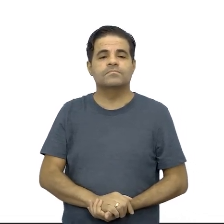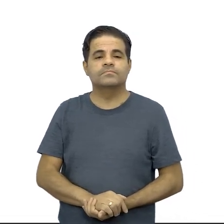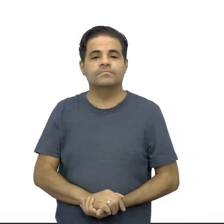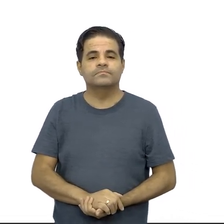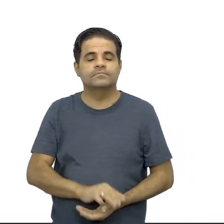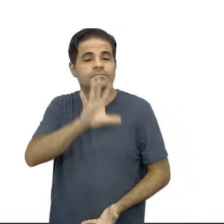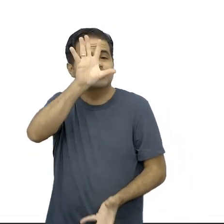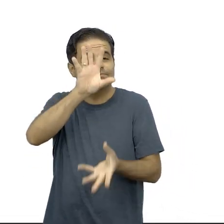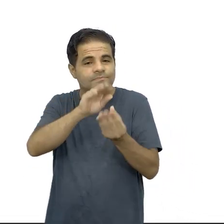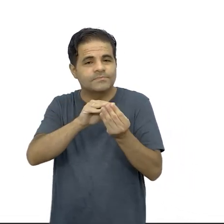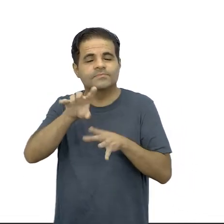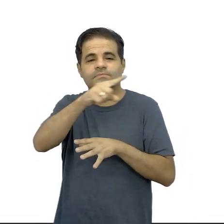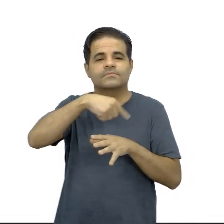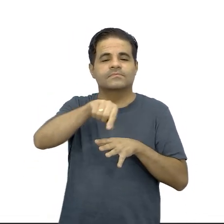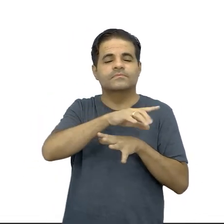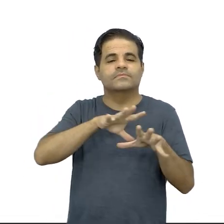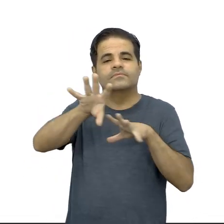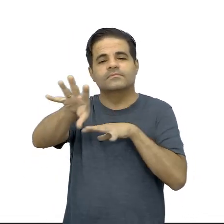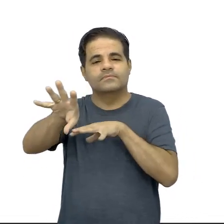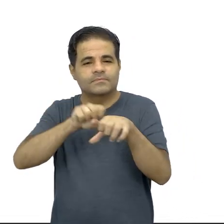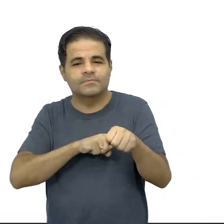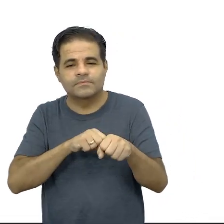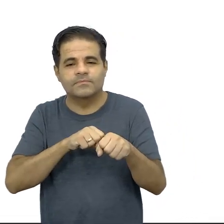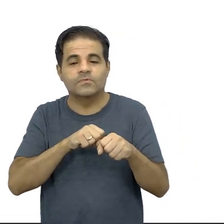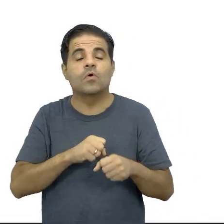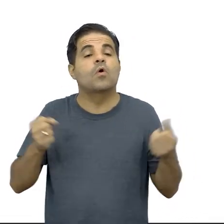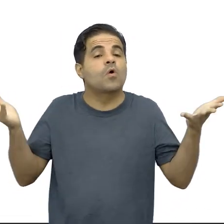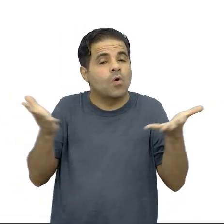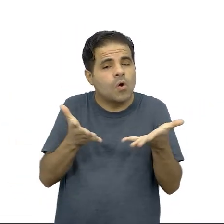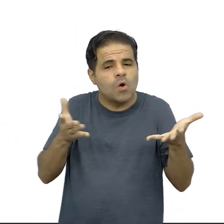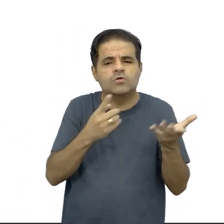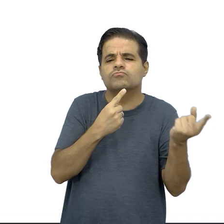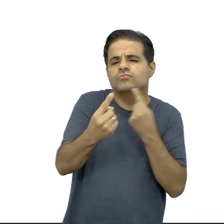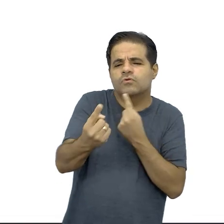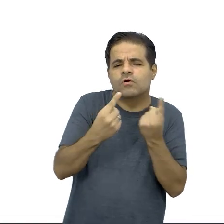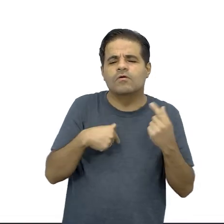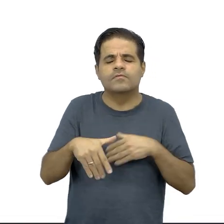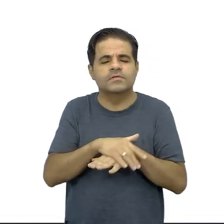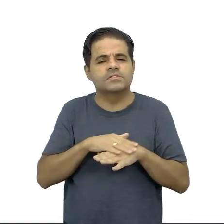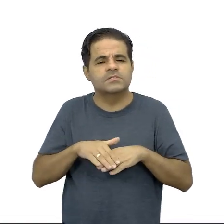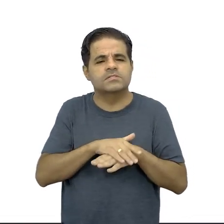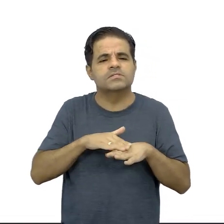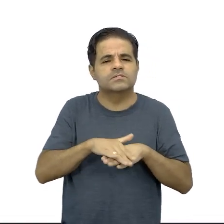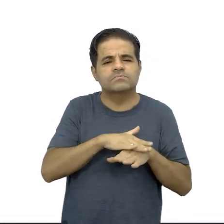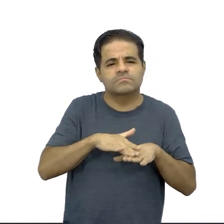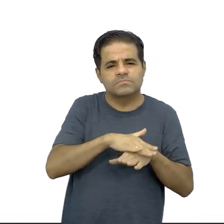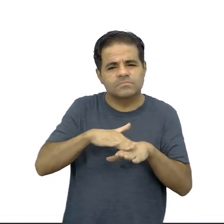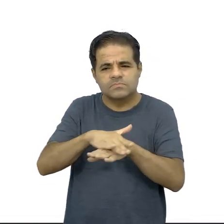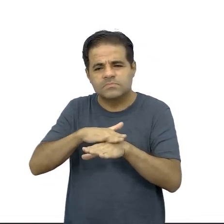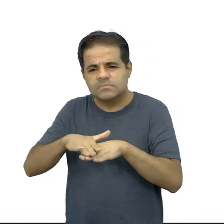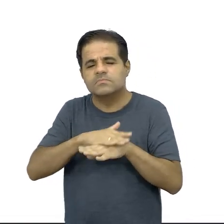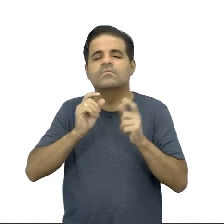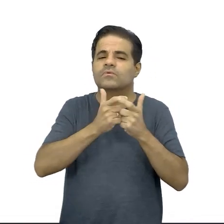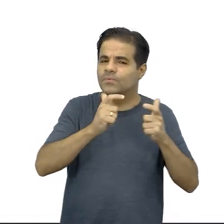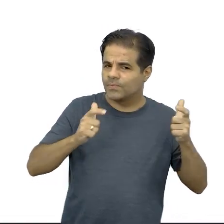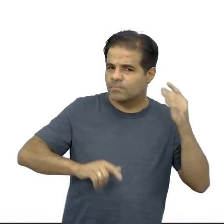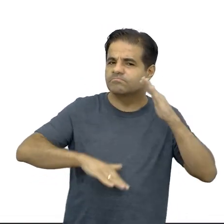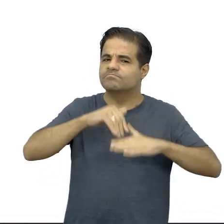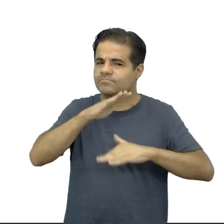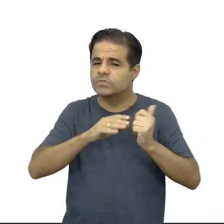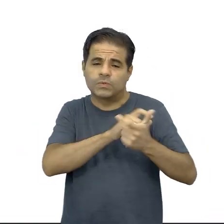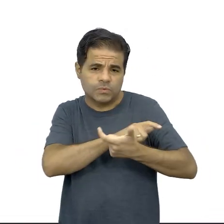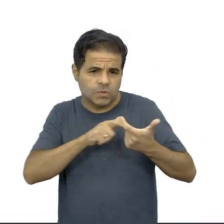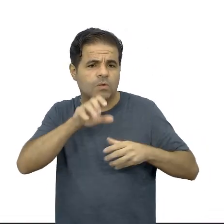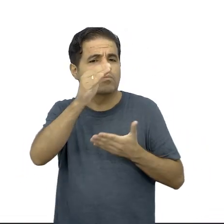a sistematização da nossa formação de hoje. Hoje nós conversamos sobre a estrutura das formações de ciências da natureza